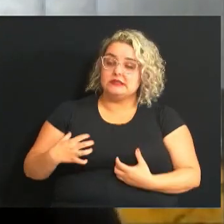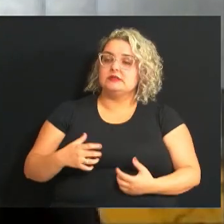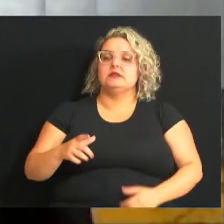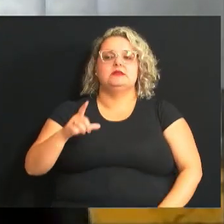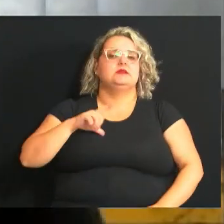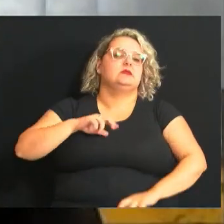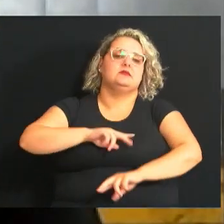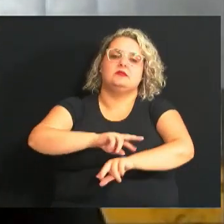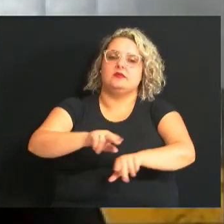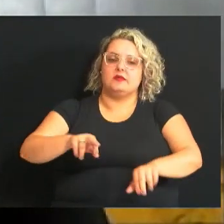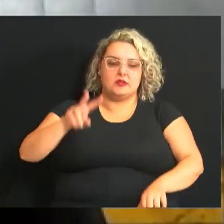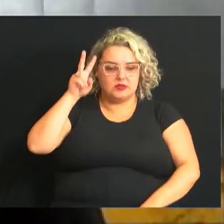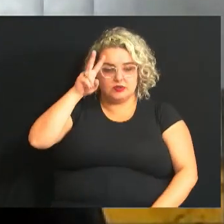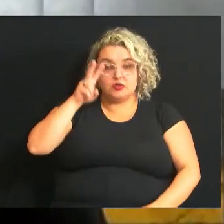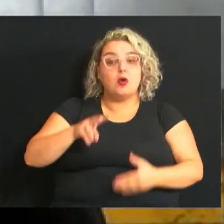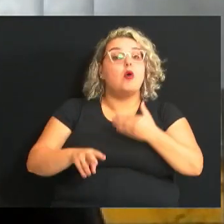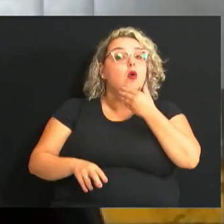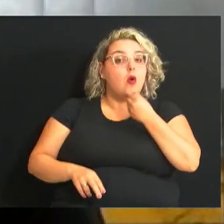histórias de homens e mulheres,